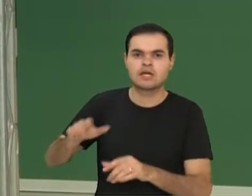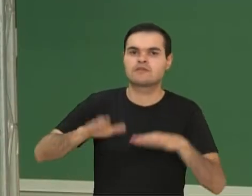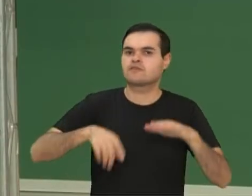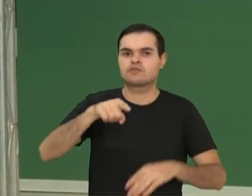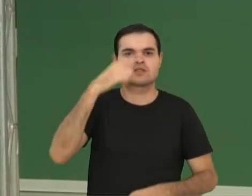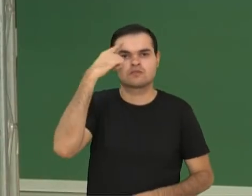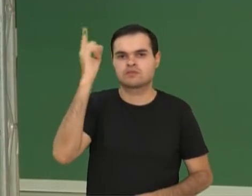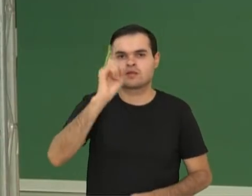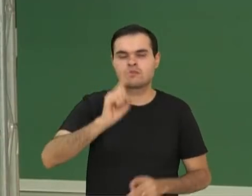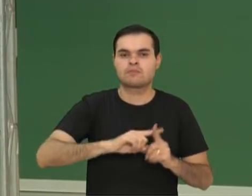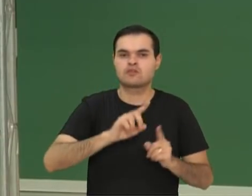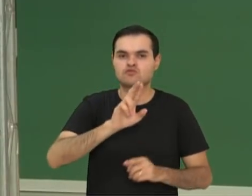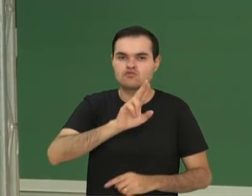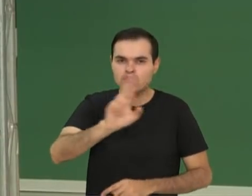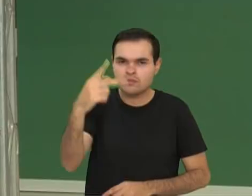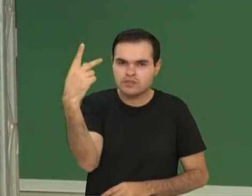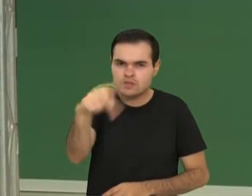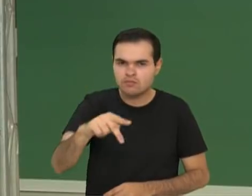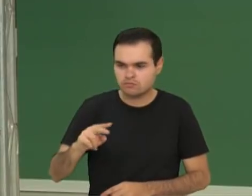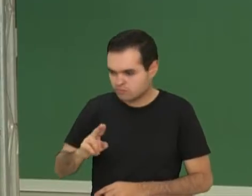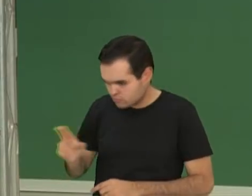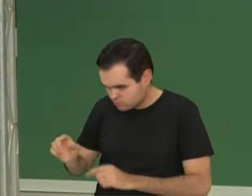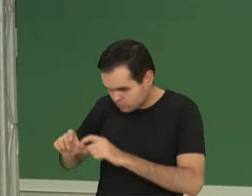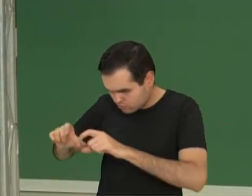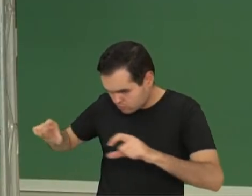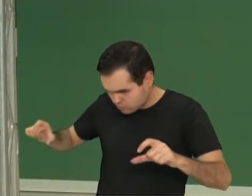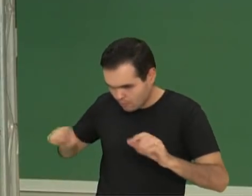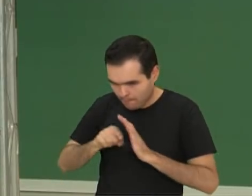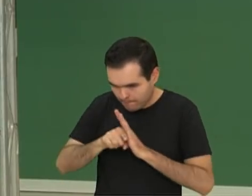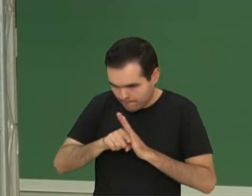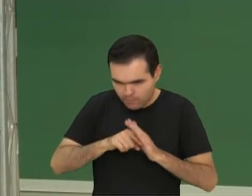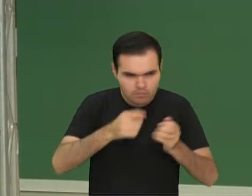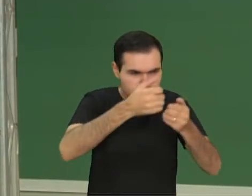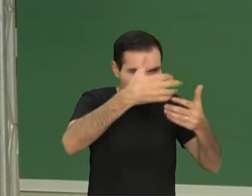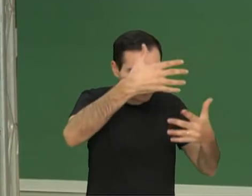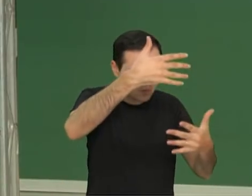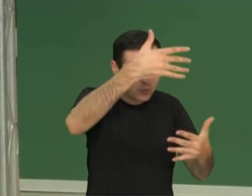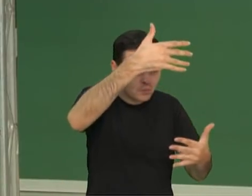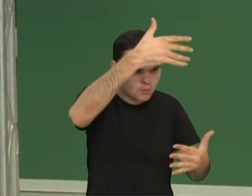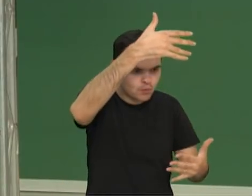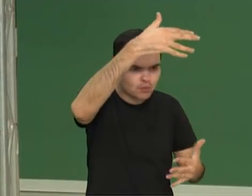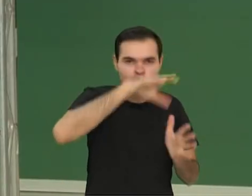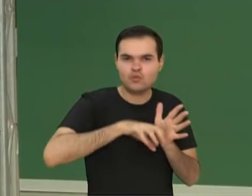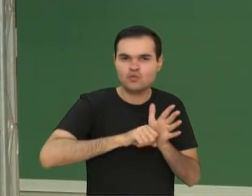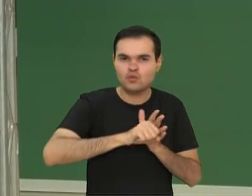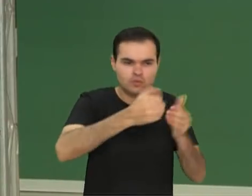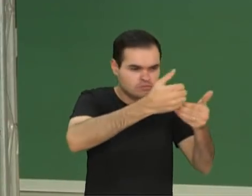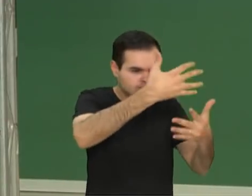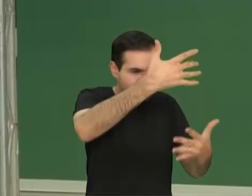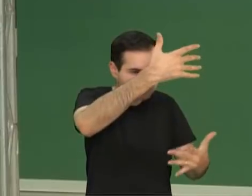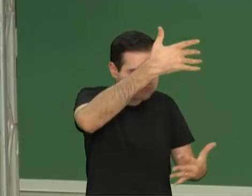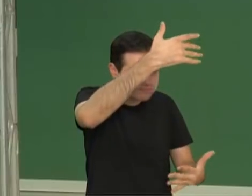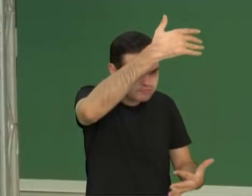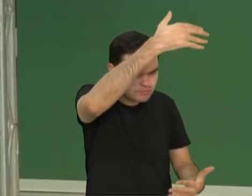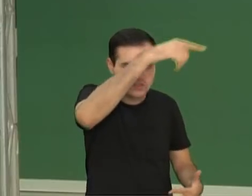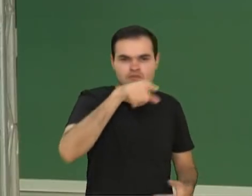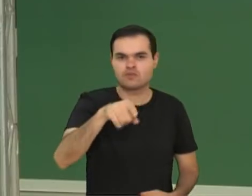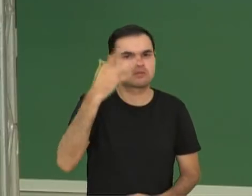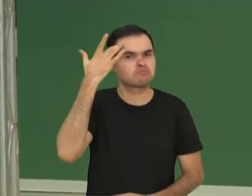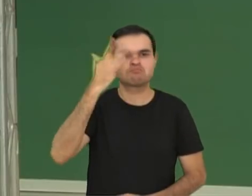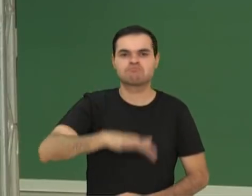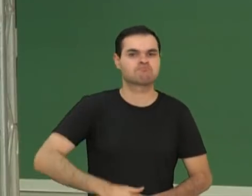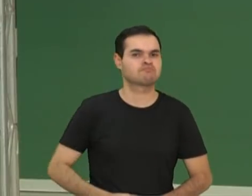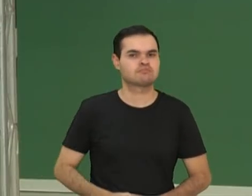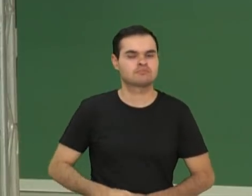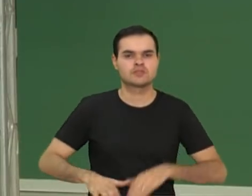saiba, mas seu nome já foi pesquisado de alguma forma. Já deram uma googada aí no seu nome, certo? E você nem sabe,